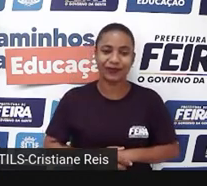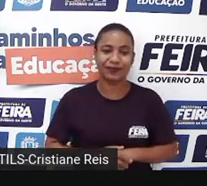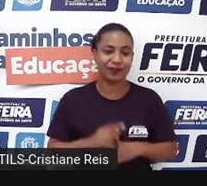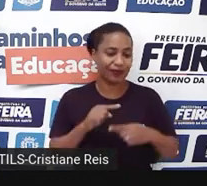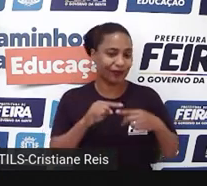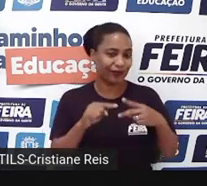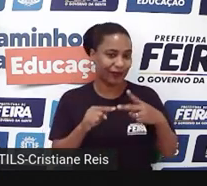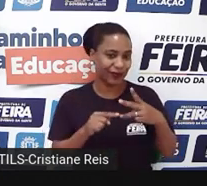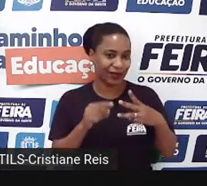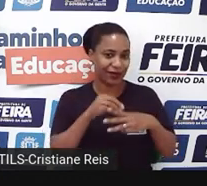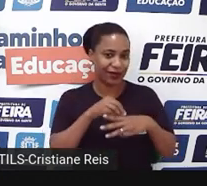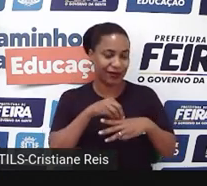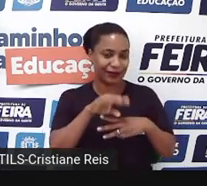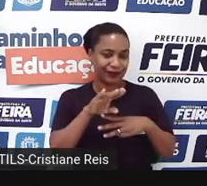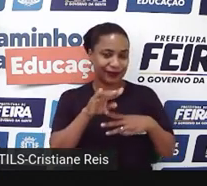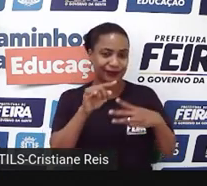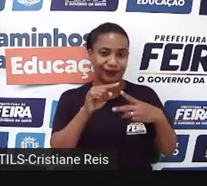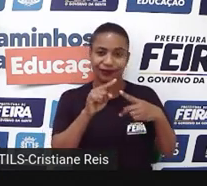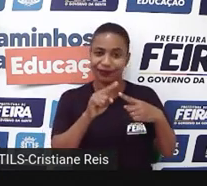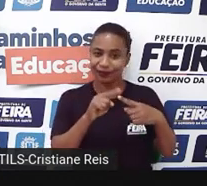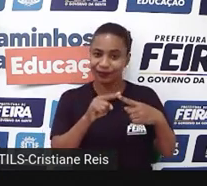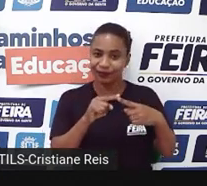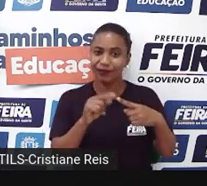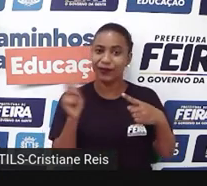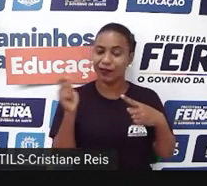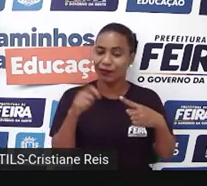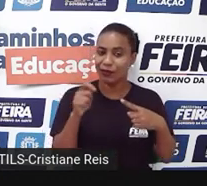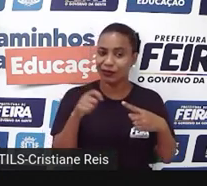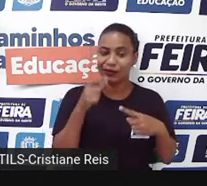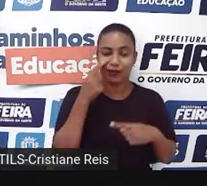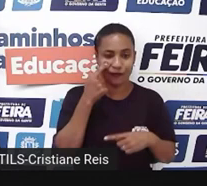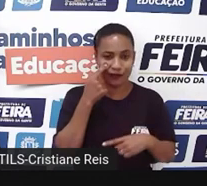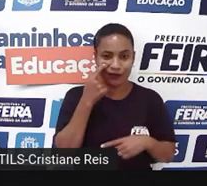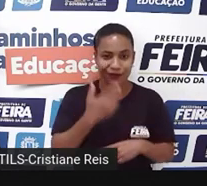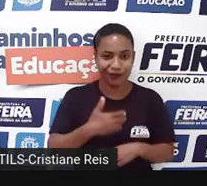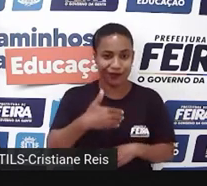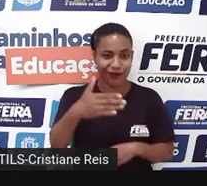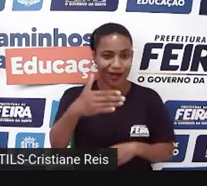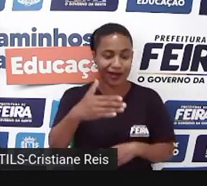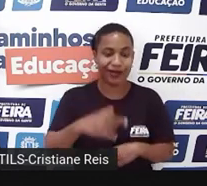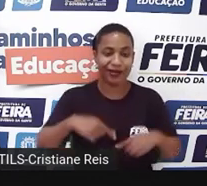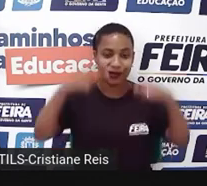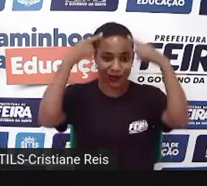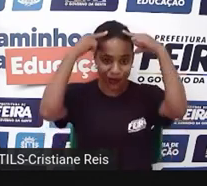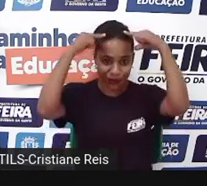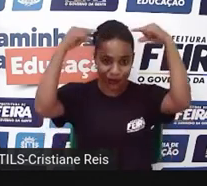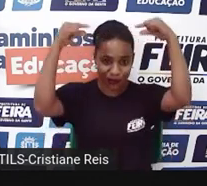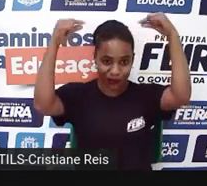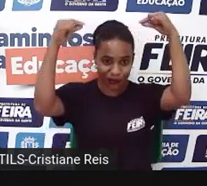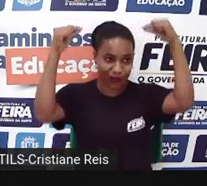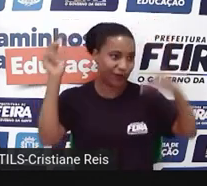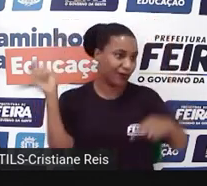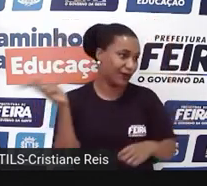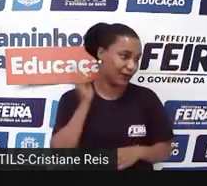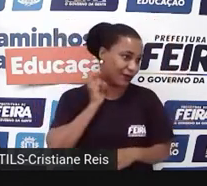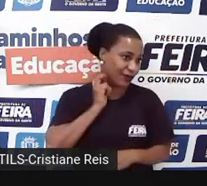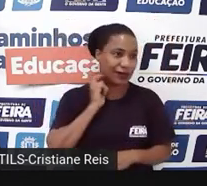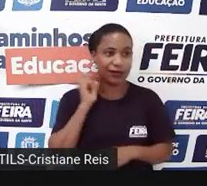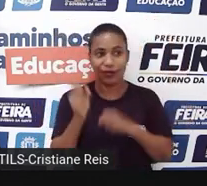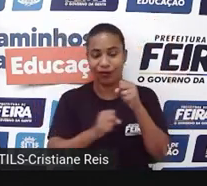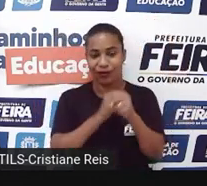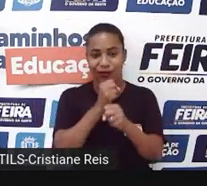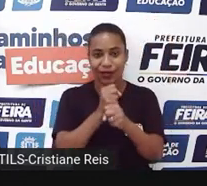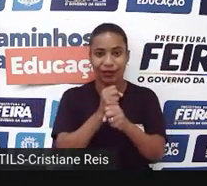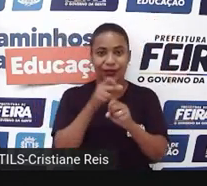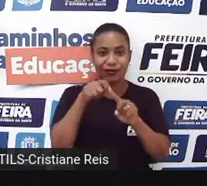in March 2022. Então eu já vi que o filme novo do Batman será lançado em março de